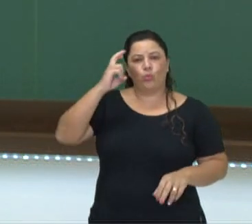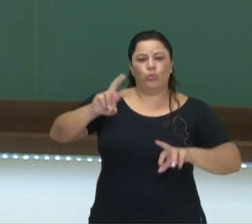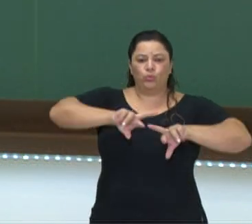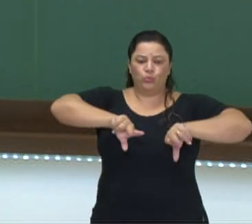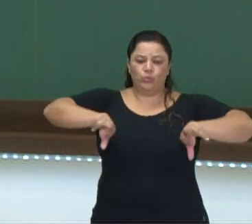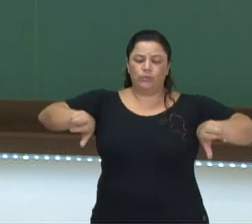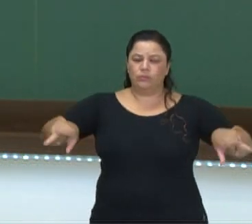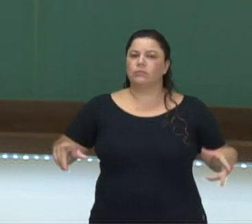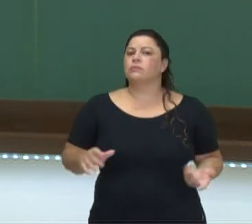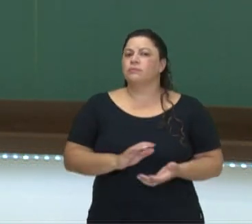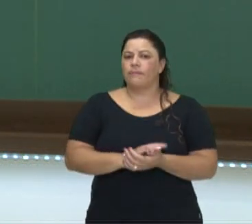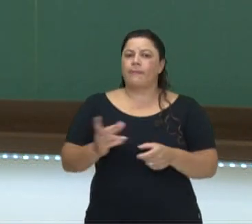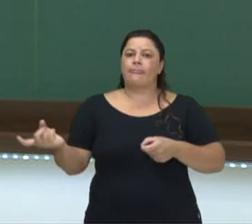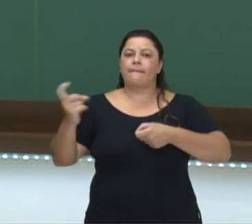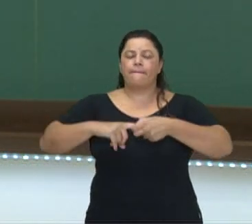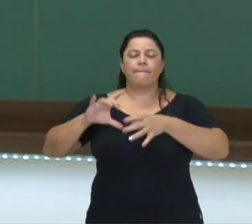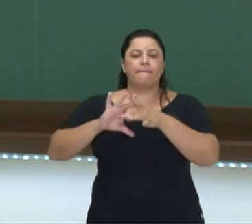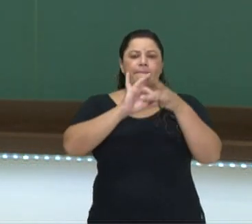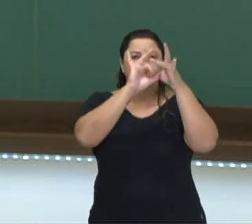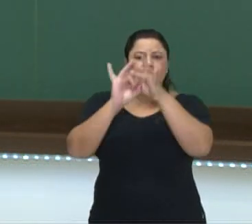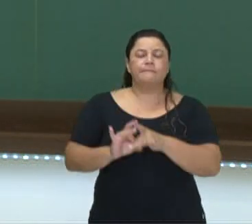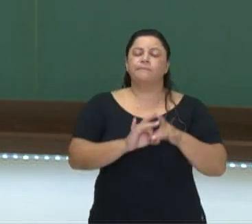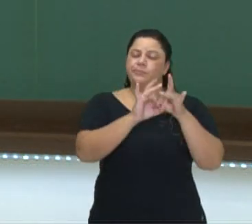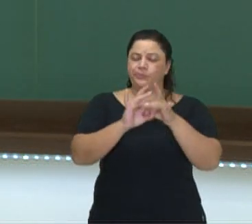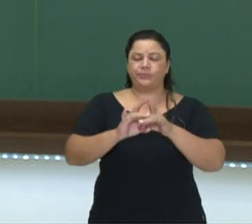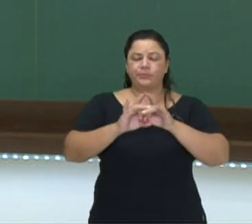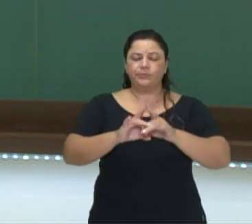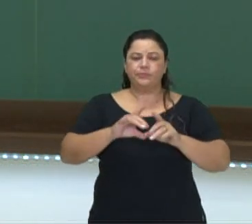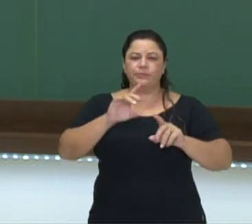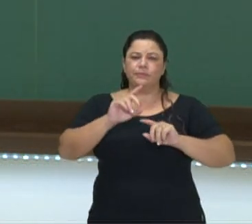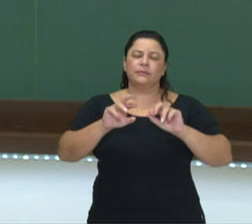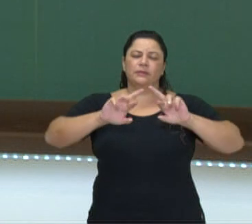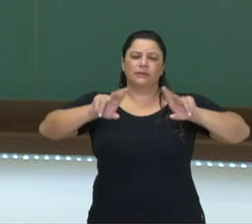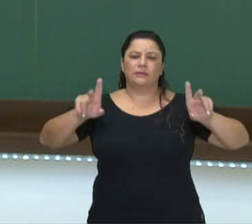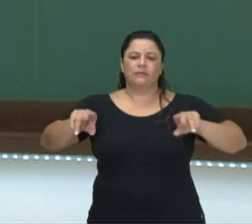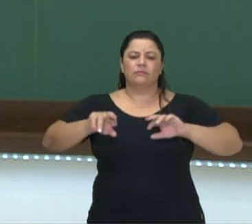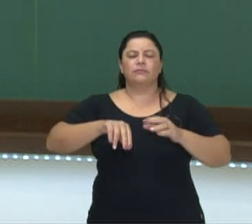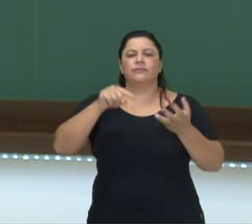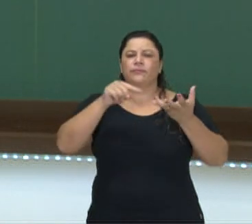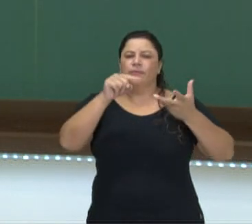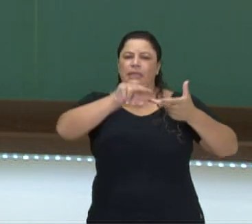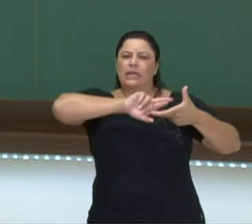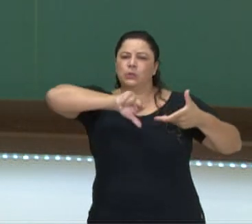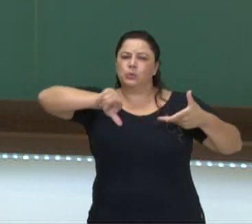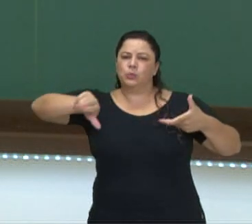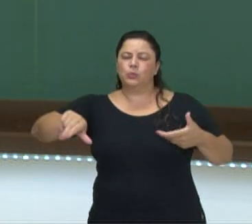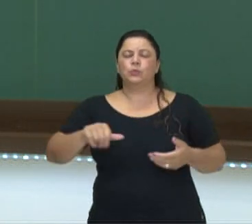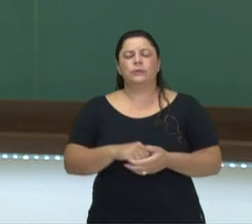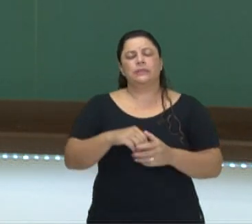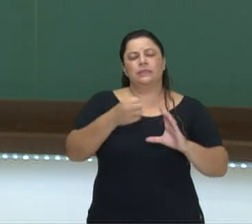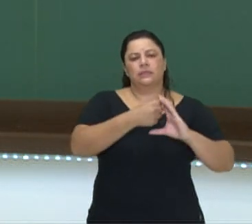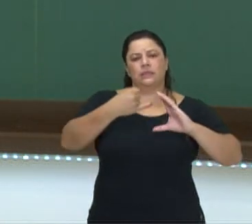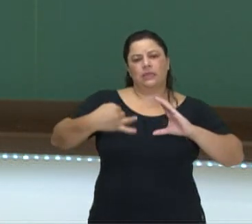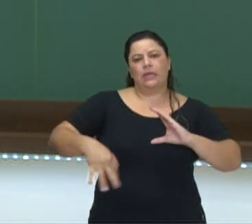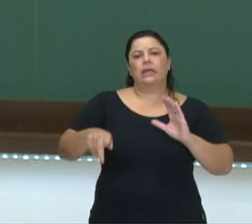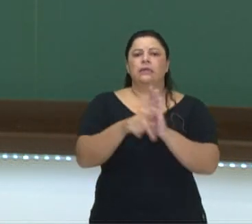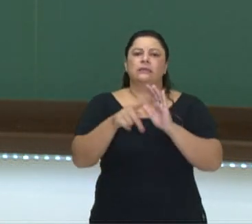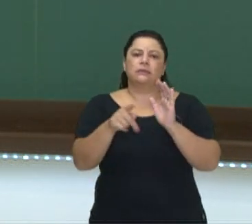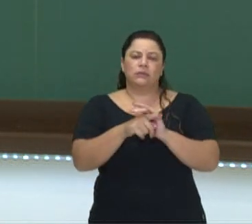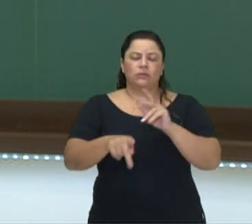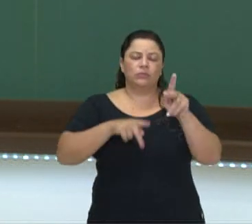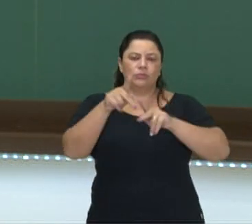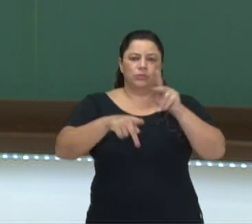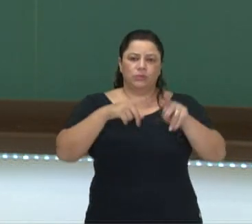exemplo. Está ligado a essa ideia da diversidade da população, das características que a população